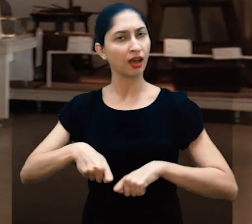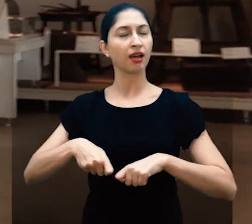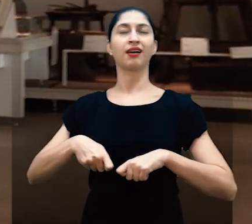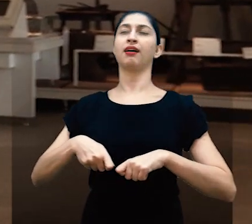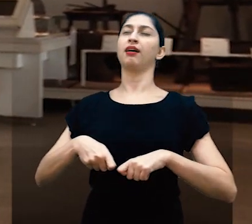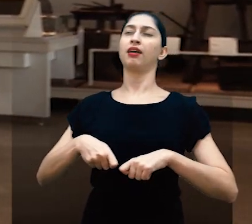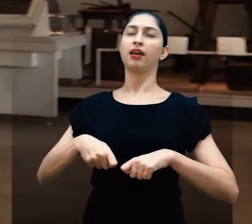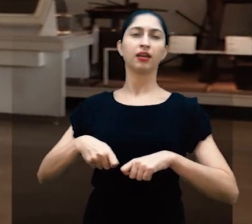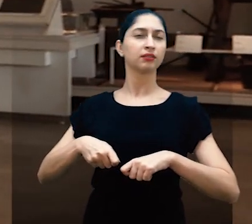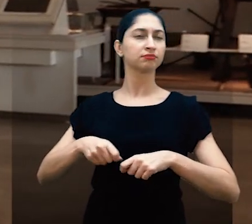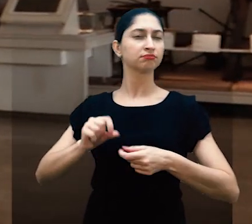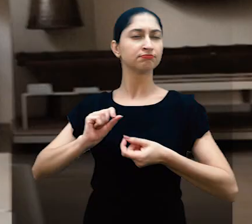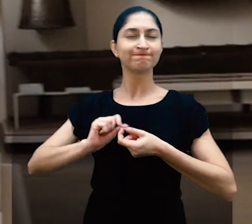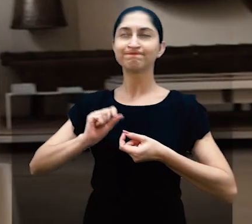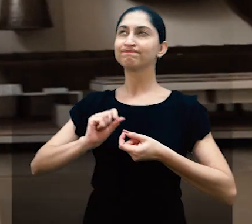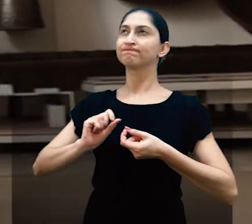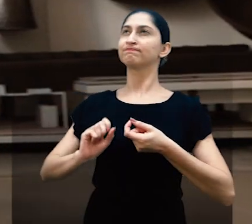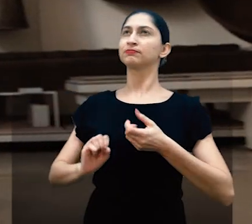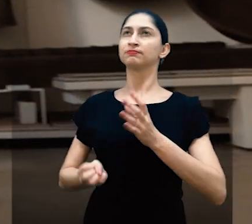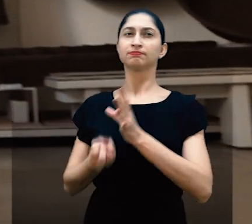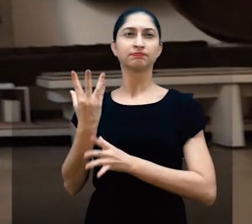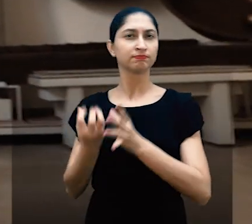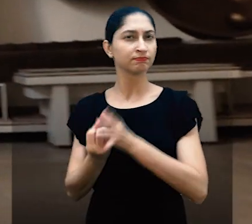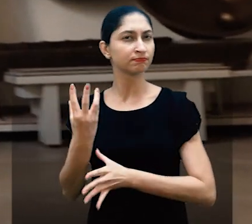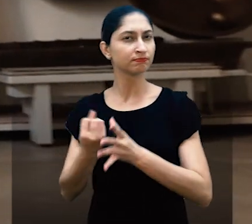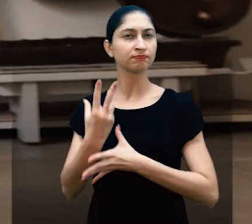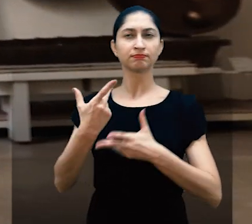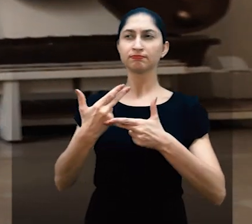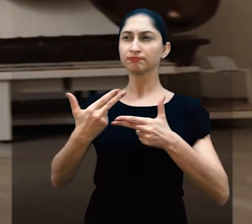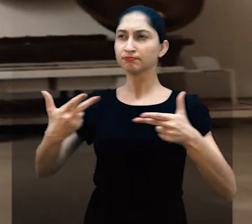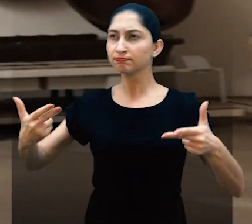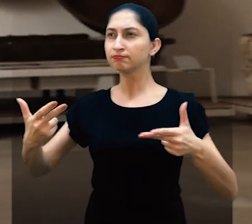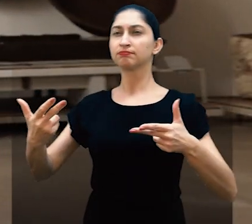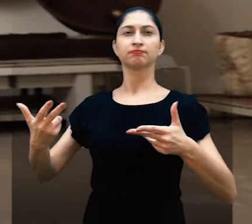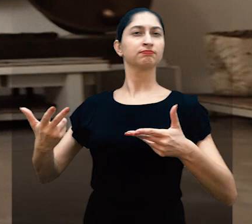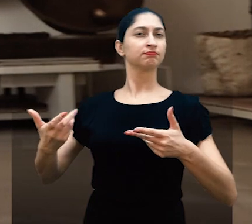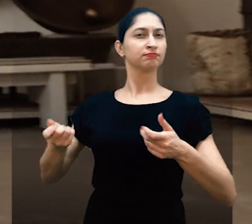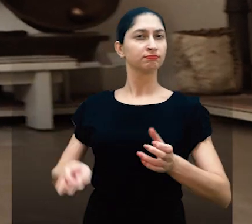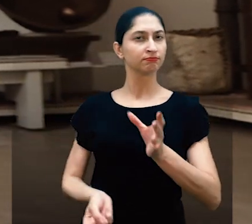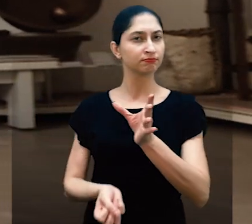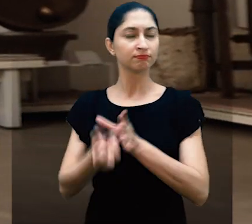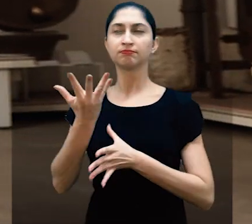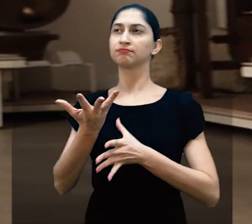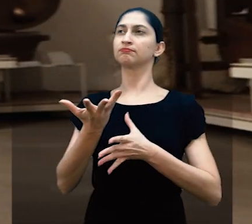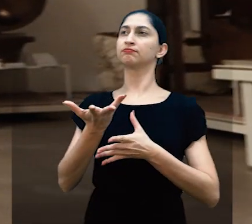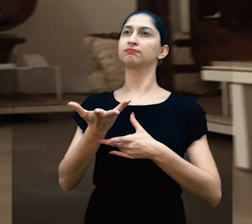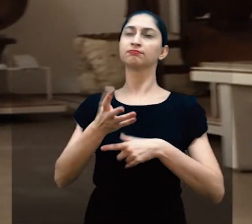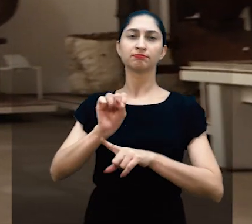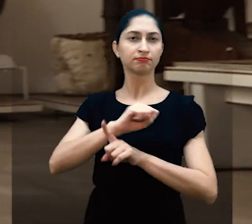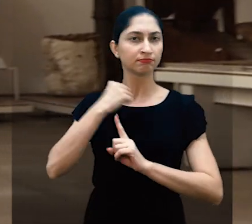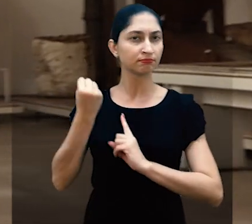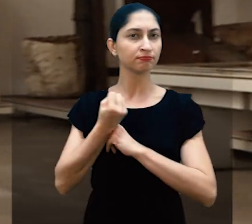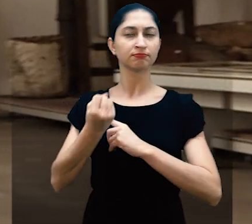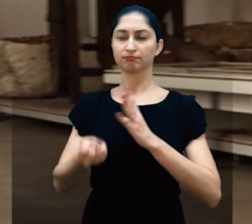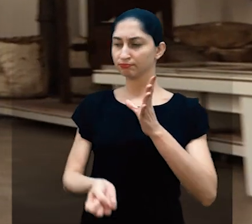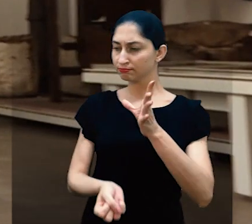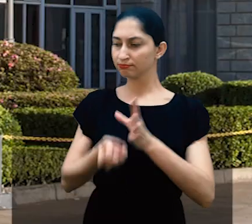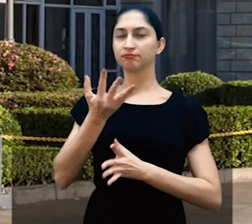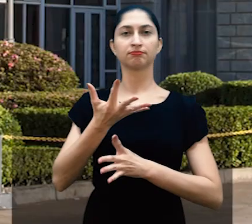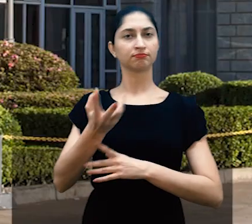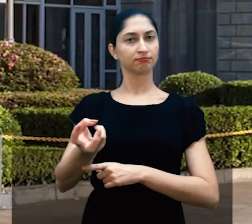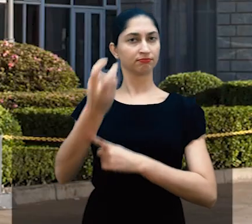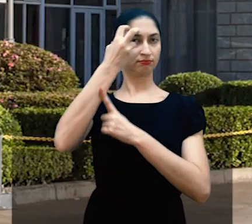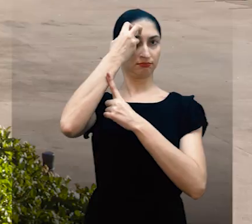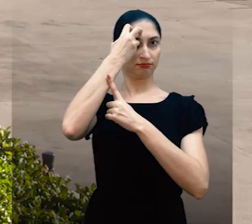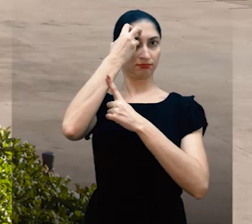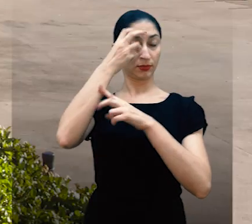idoneidade, da virtuosidade, fabrica coisas e lhe dá vida, fabrica sociedade e cultura.